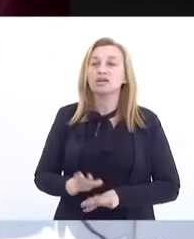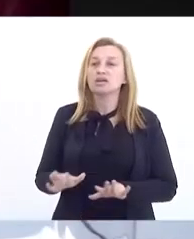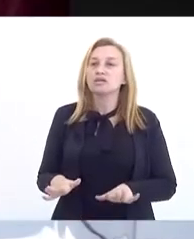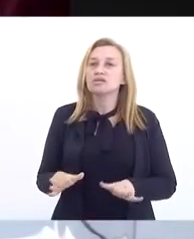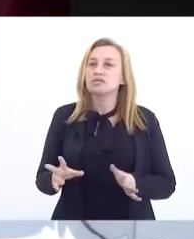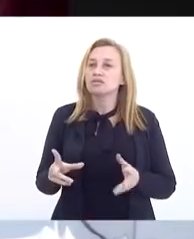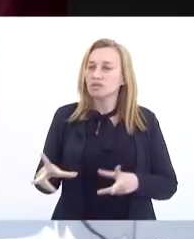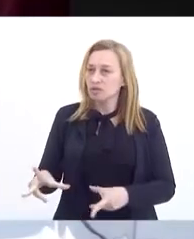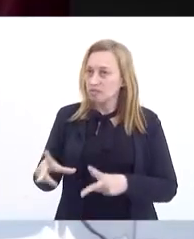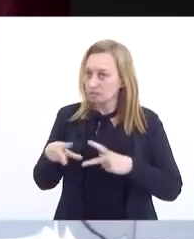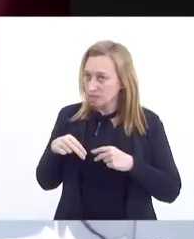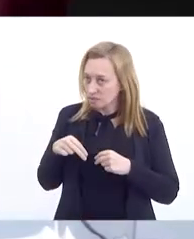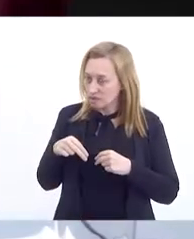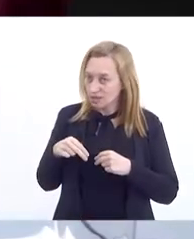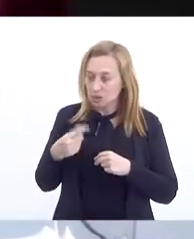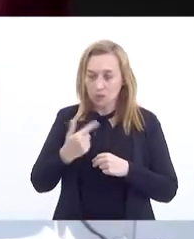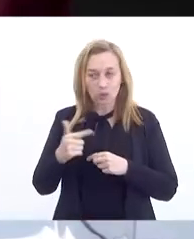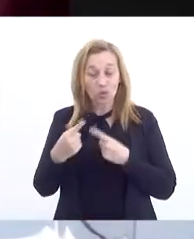de